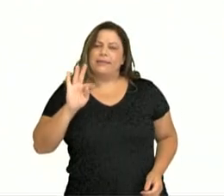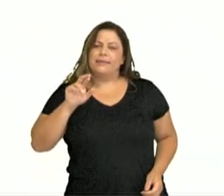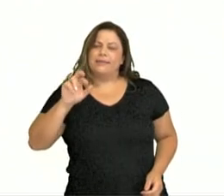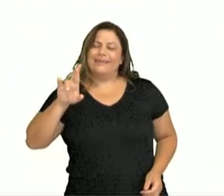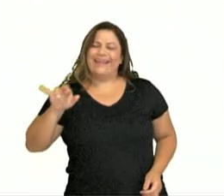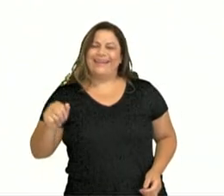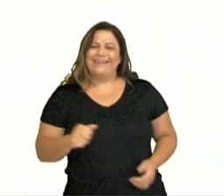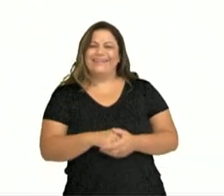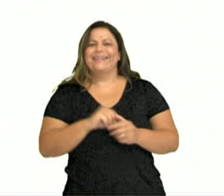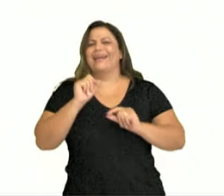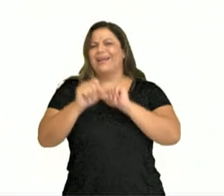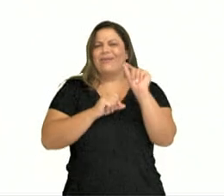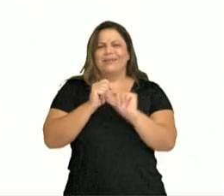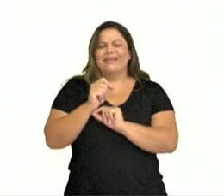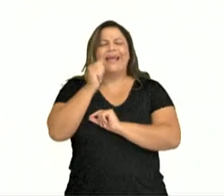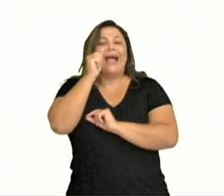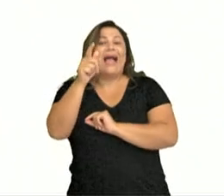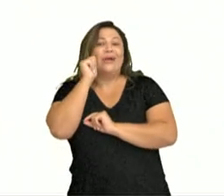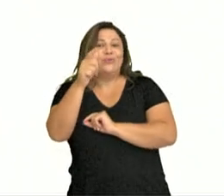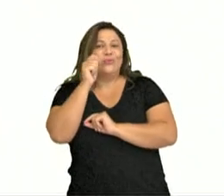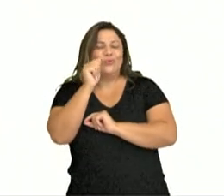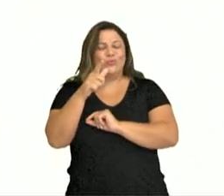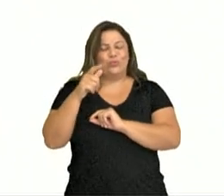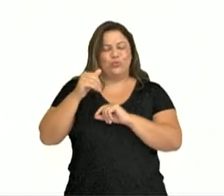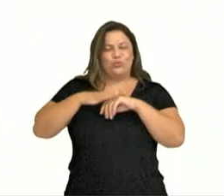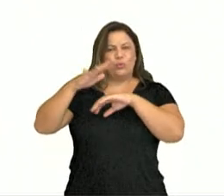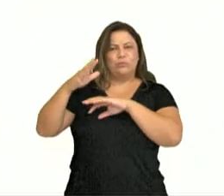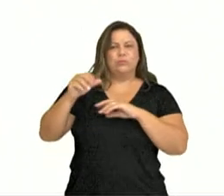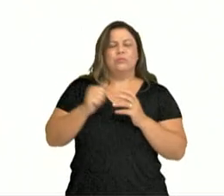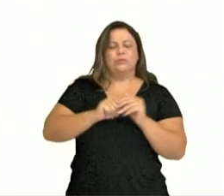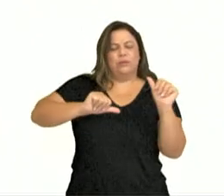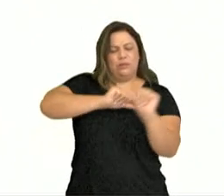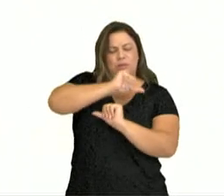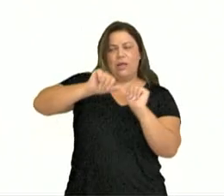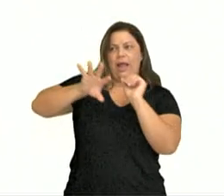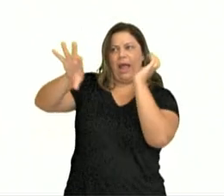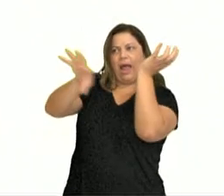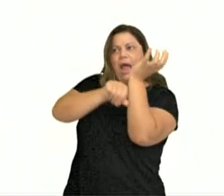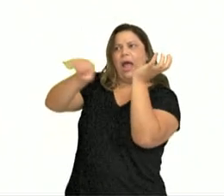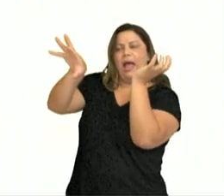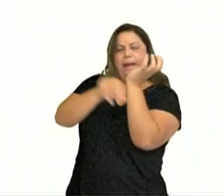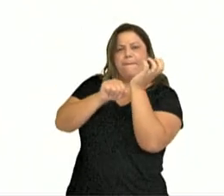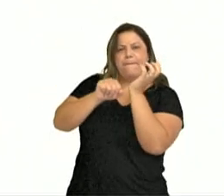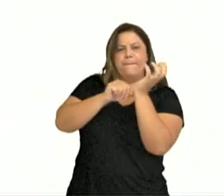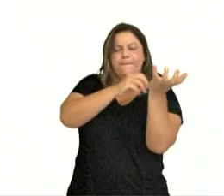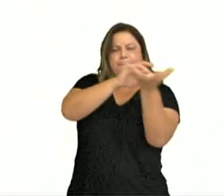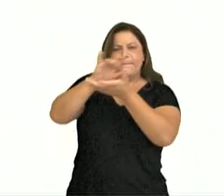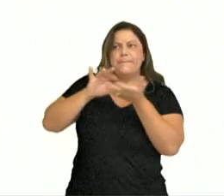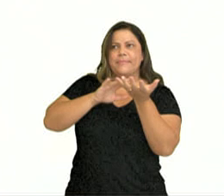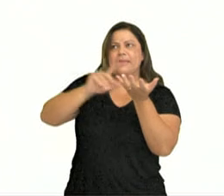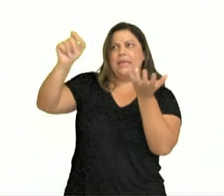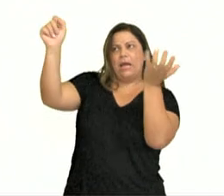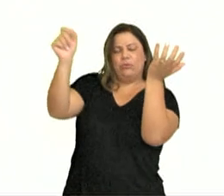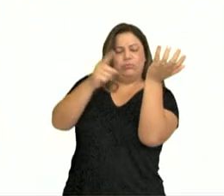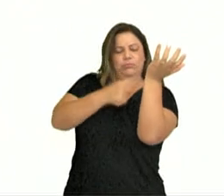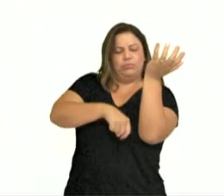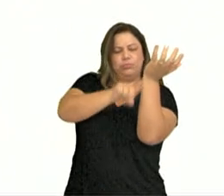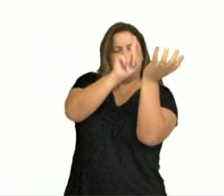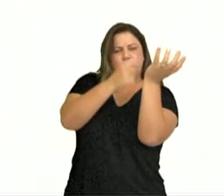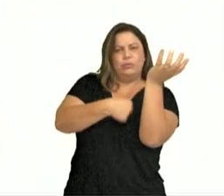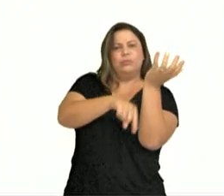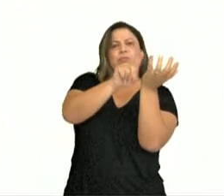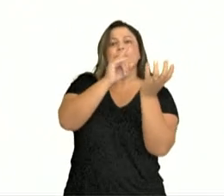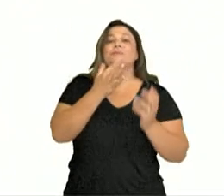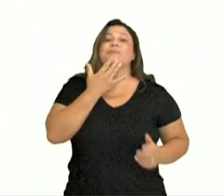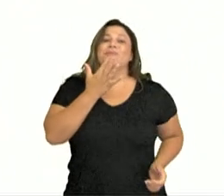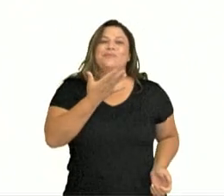Sol, transformam em carboidrato, né, que vai dar energia para elas, por conta desses pigmentos que elas possuem, como a